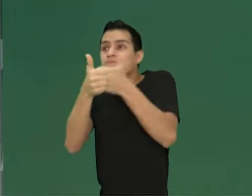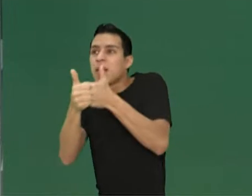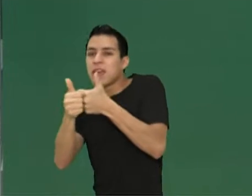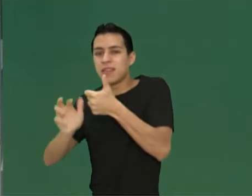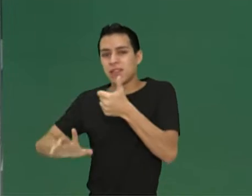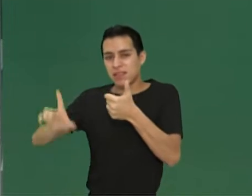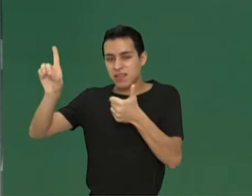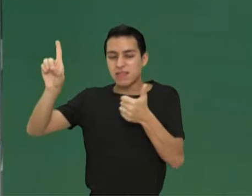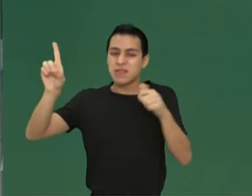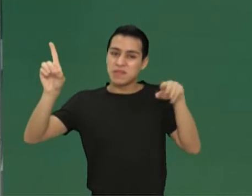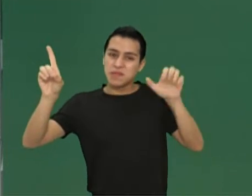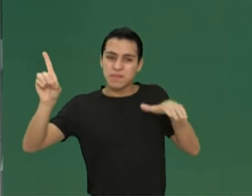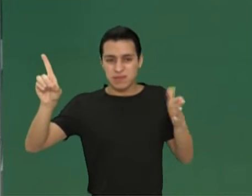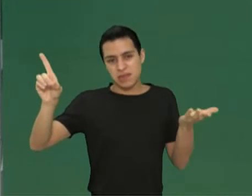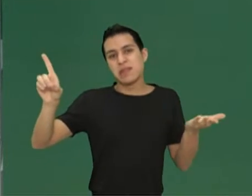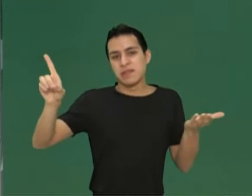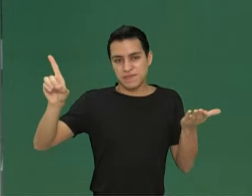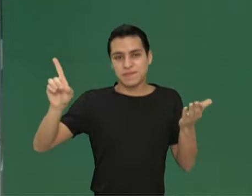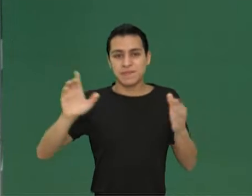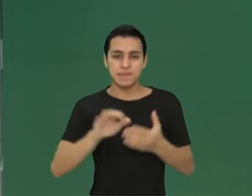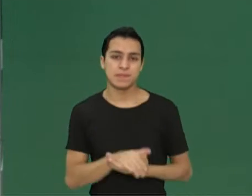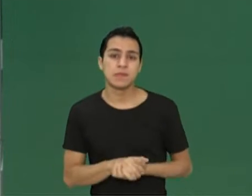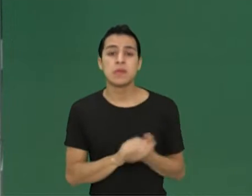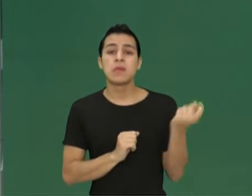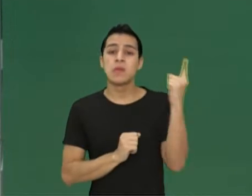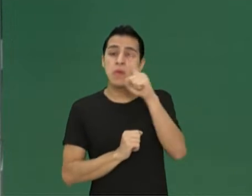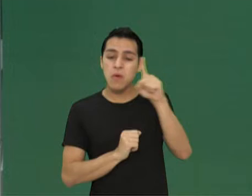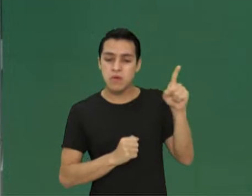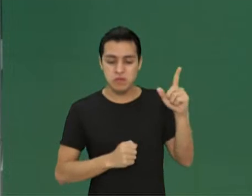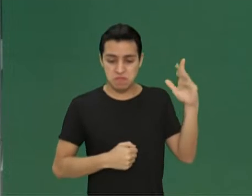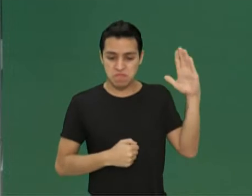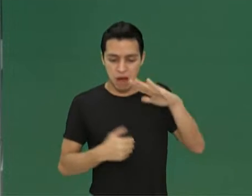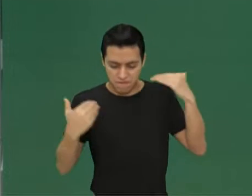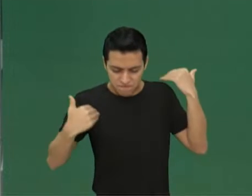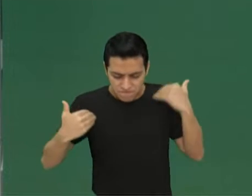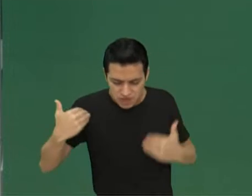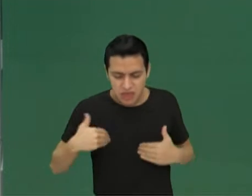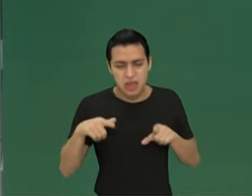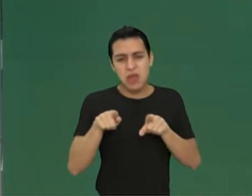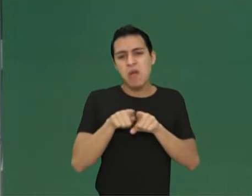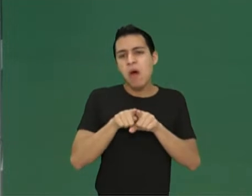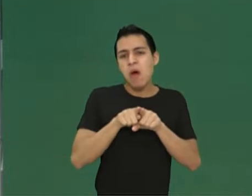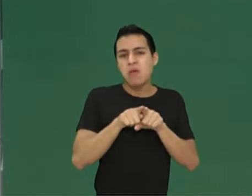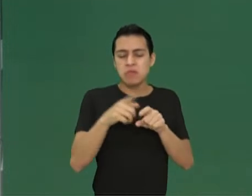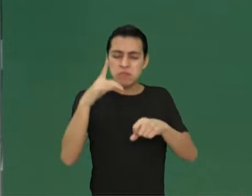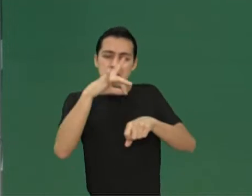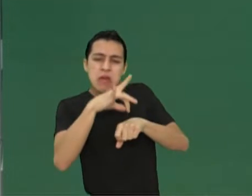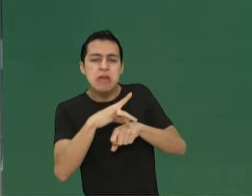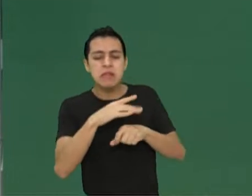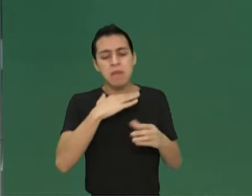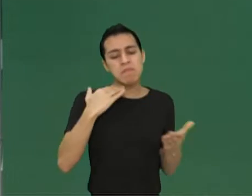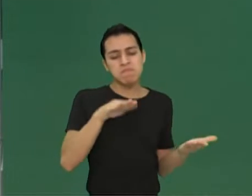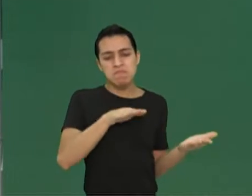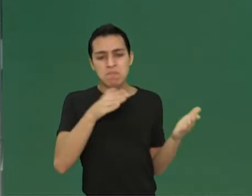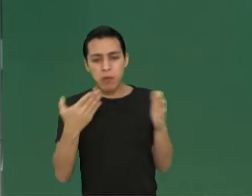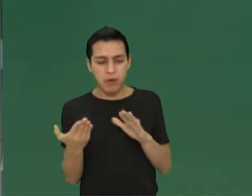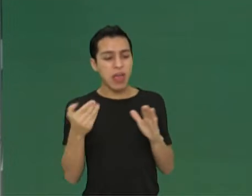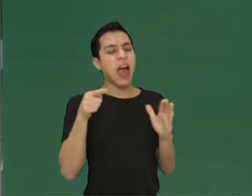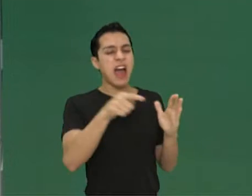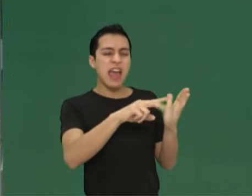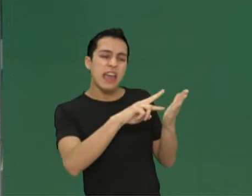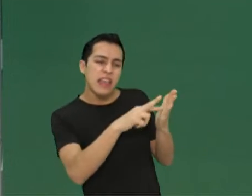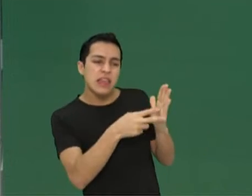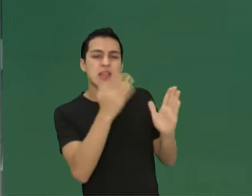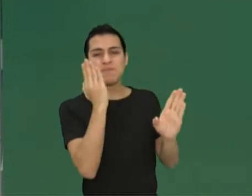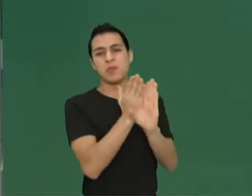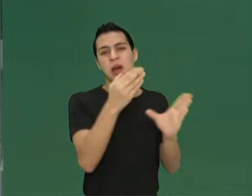seria o bem maior. Tá? E por último, o mal físico, como as doenças, a morte. Esse mal, para Santo Agostinho, seria provindo